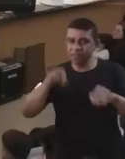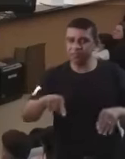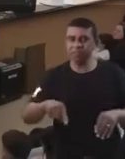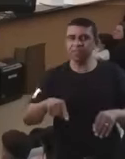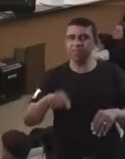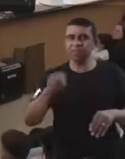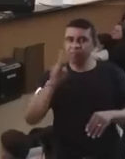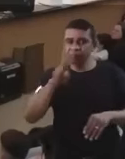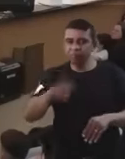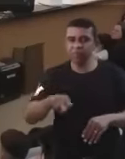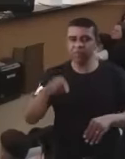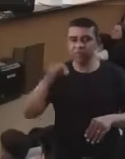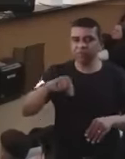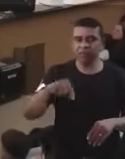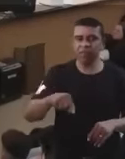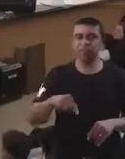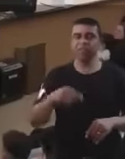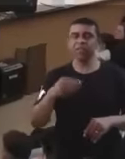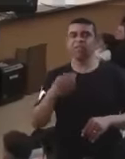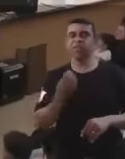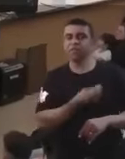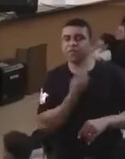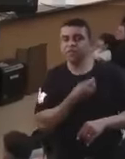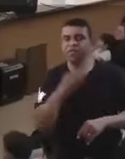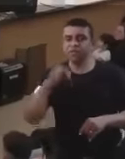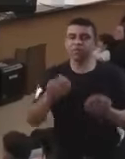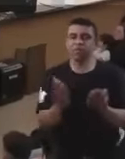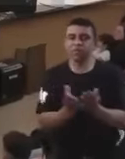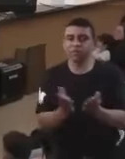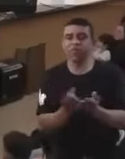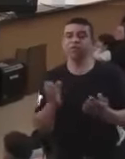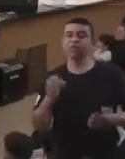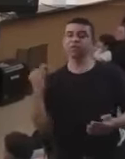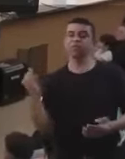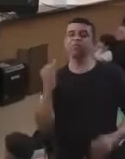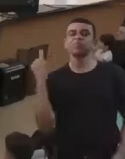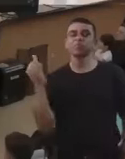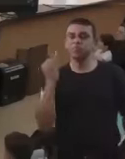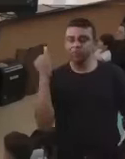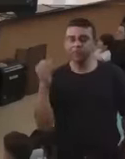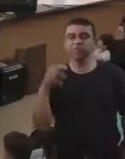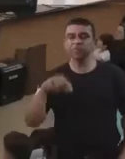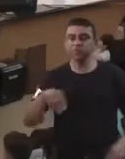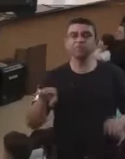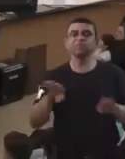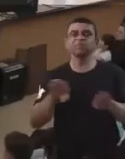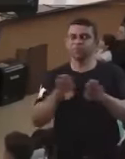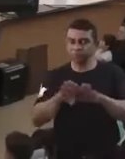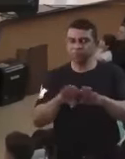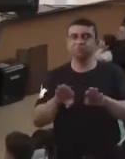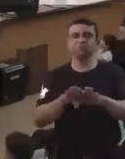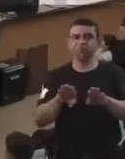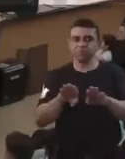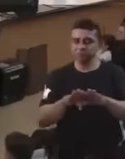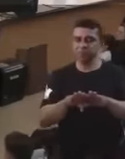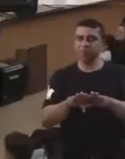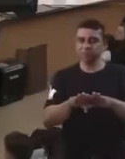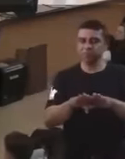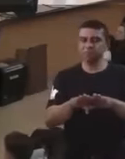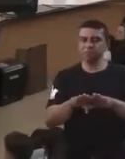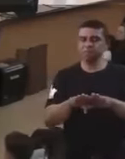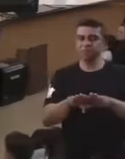nós batalharmos teologicamente contra a ideologia de gênero lá